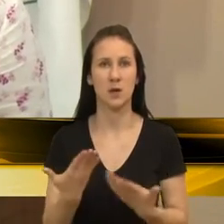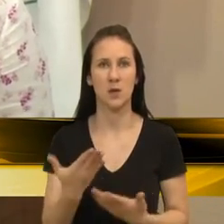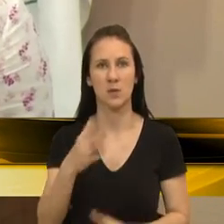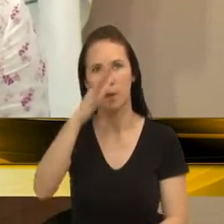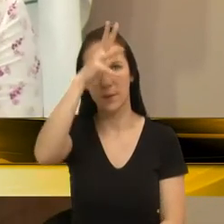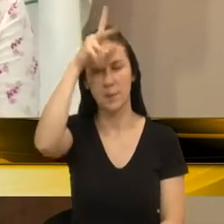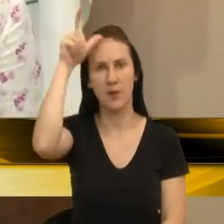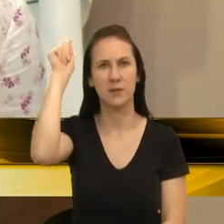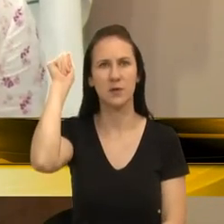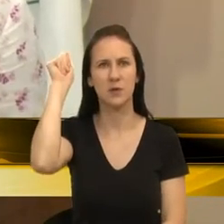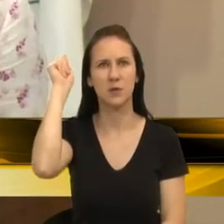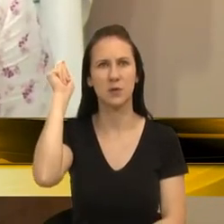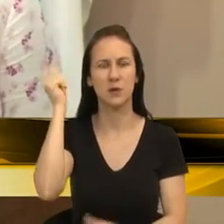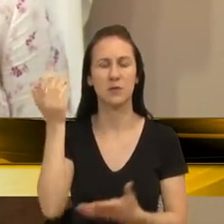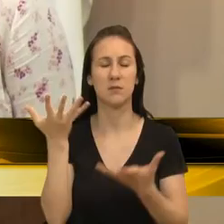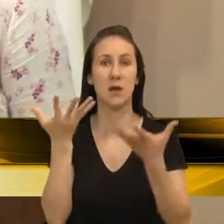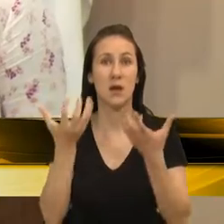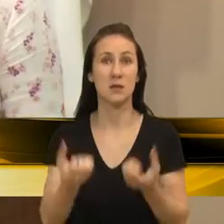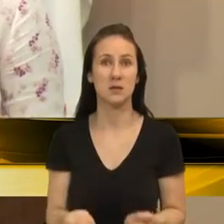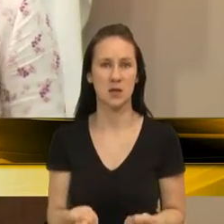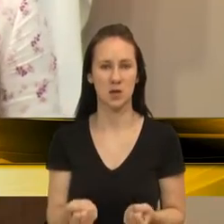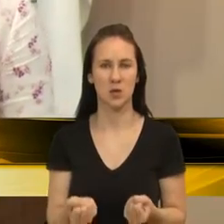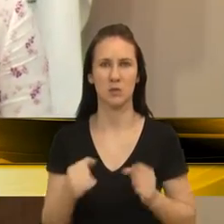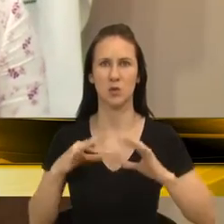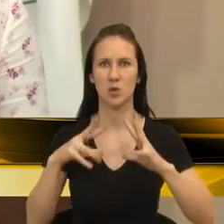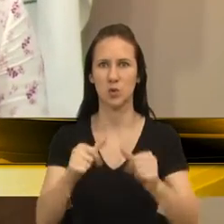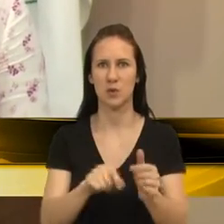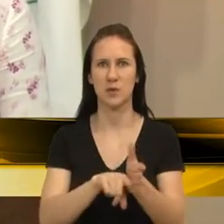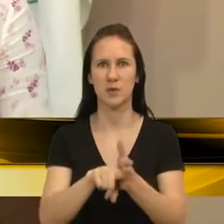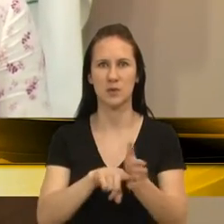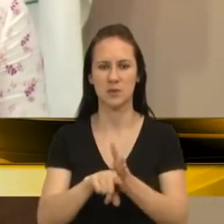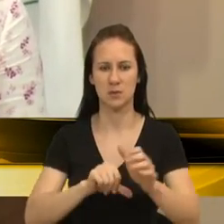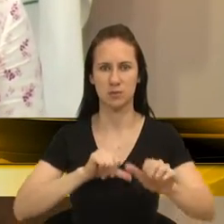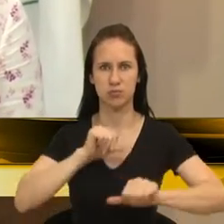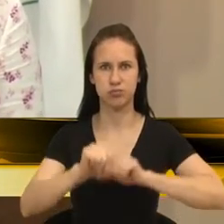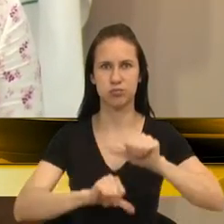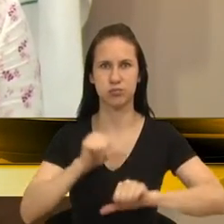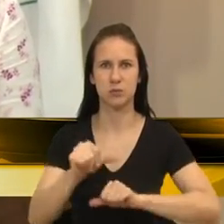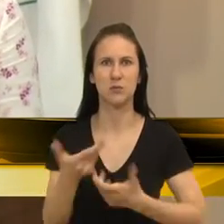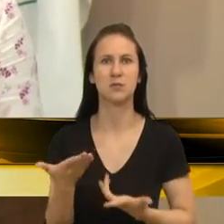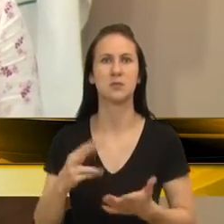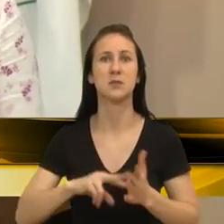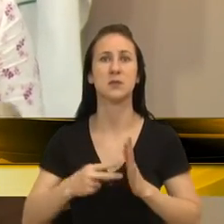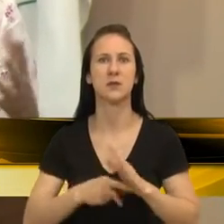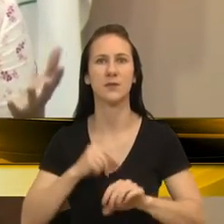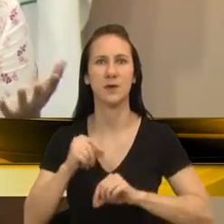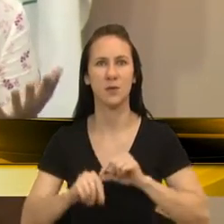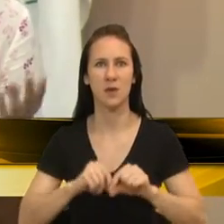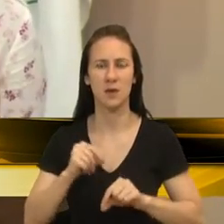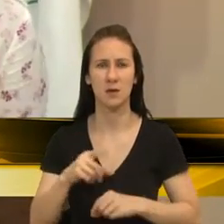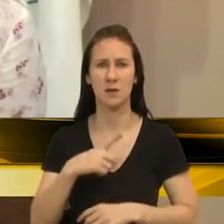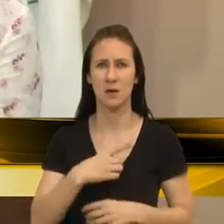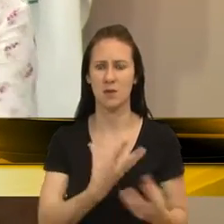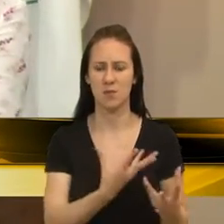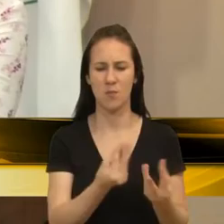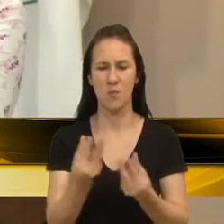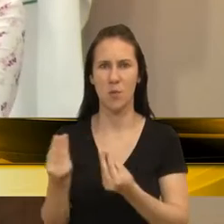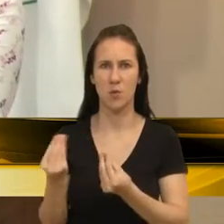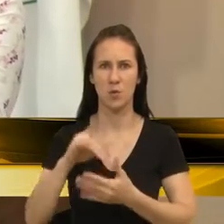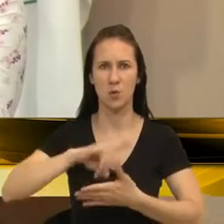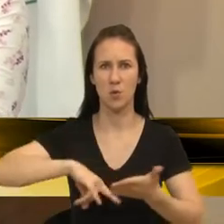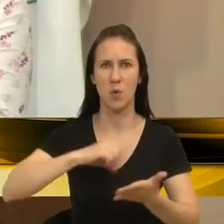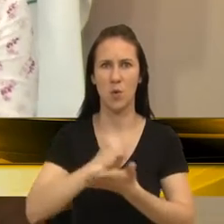pesquisa integralmente. E o que isso implica? Implica que tem vários contratos em